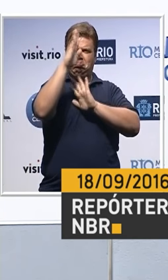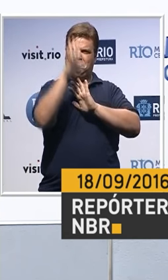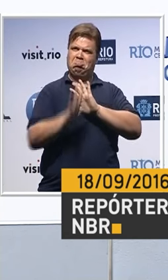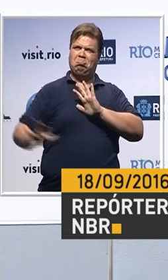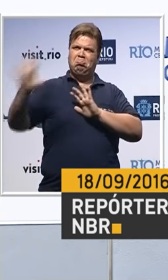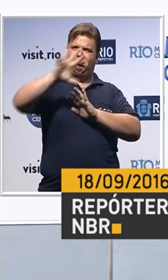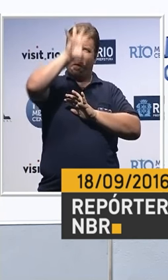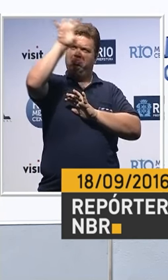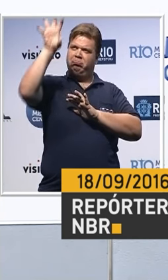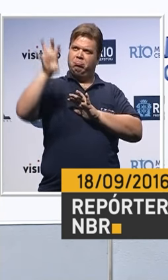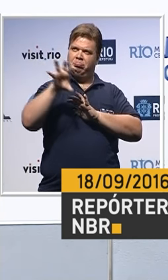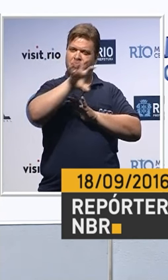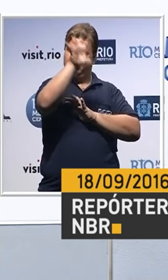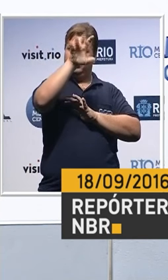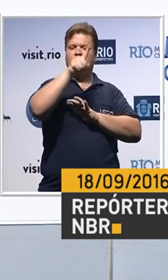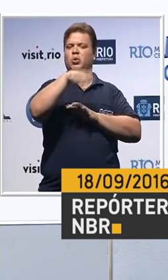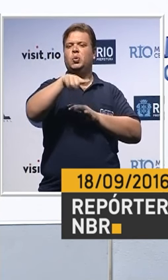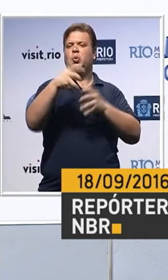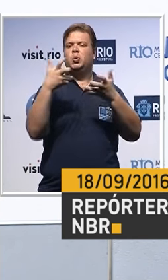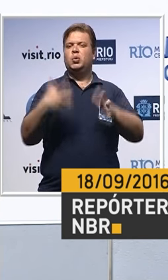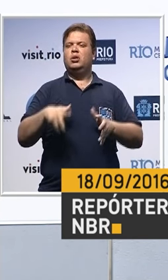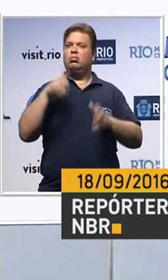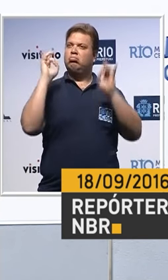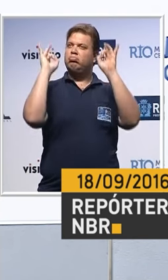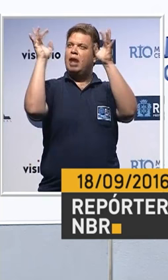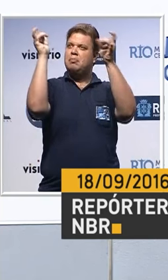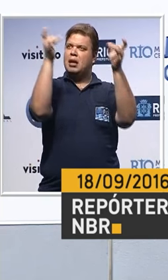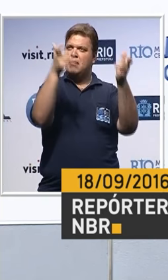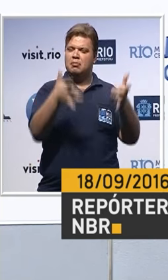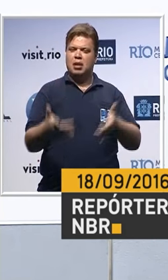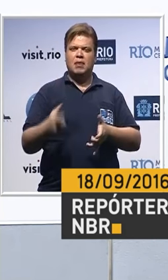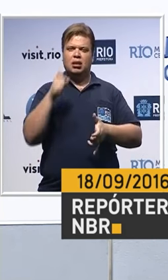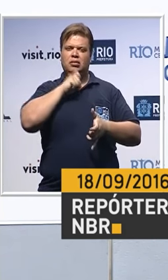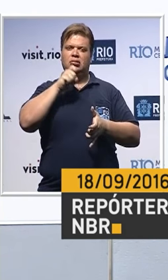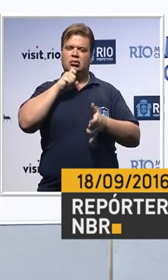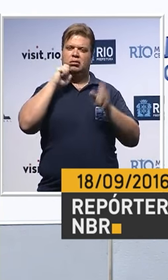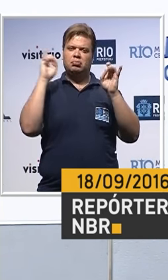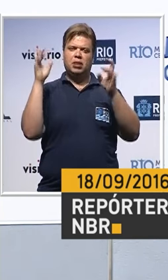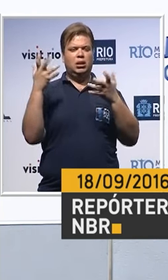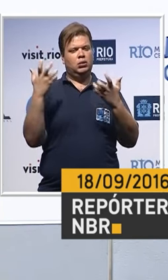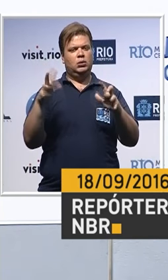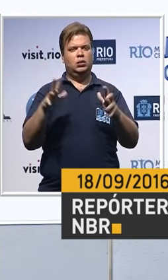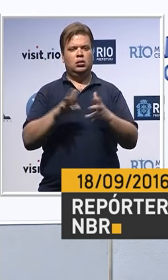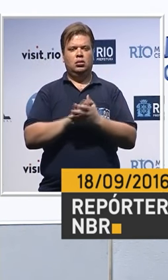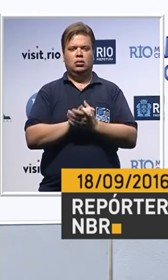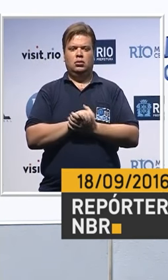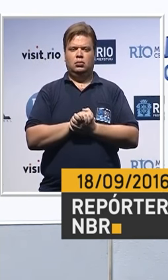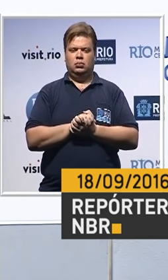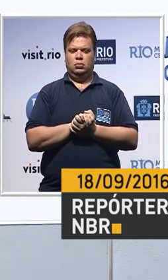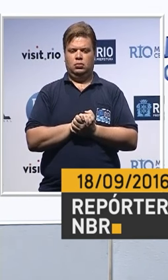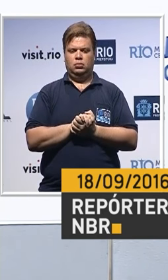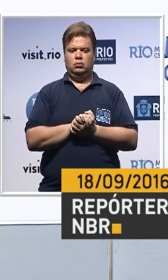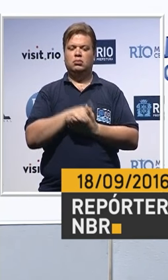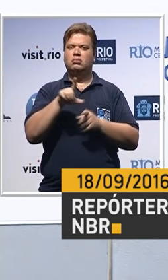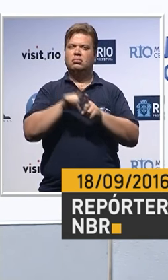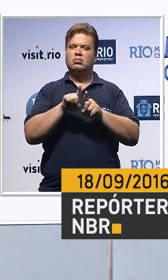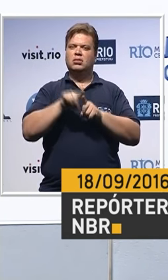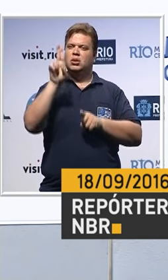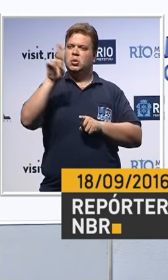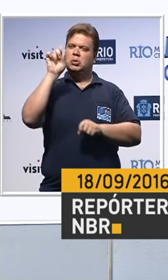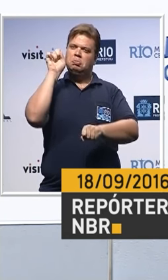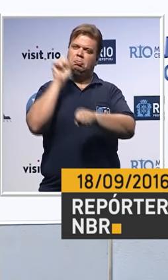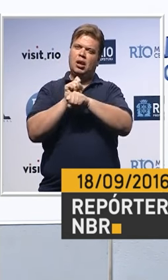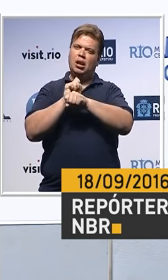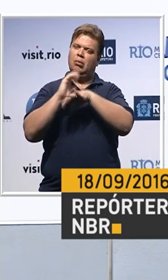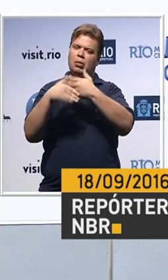a realização dos Jogos Olímpicos sejam largados agora e caiam no desuso. Nós queremos eles